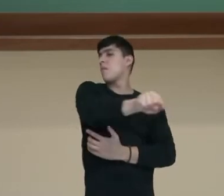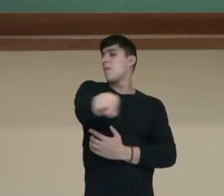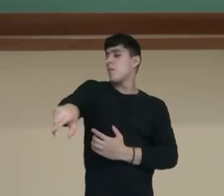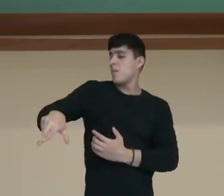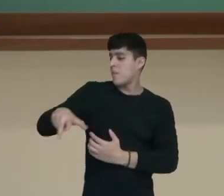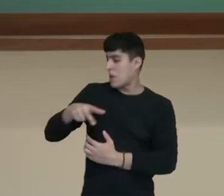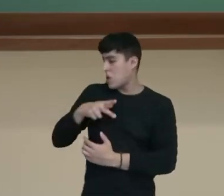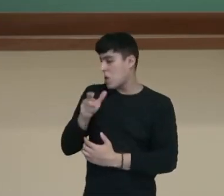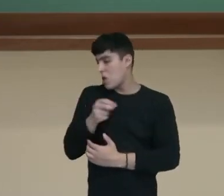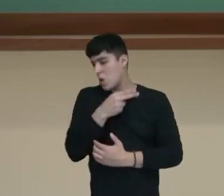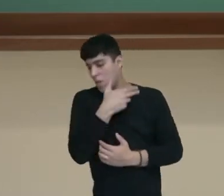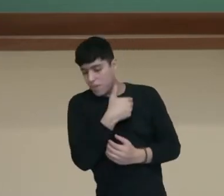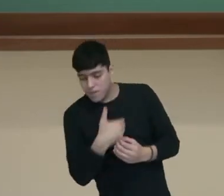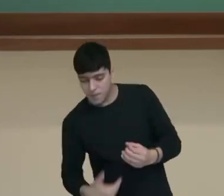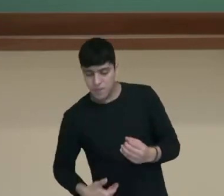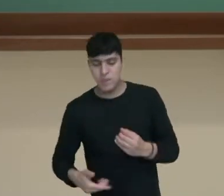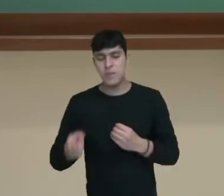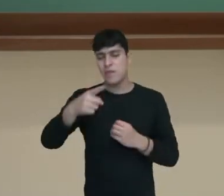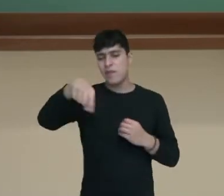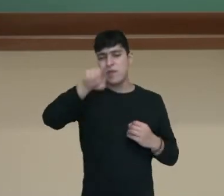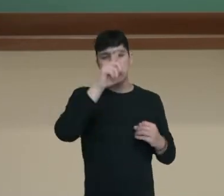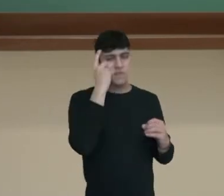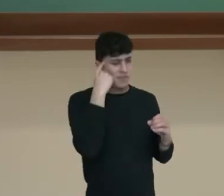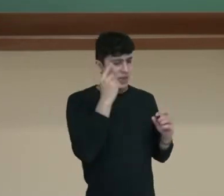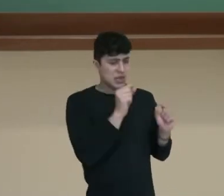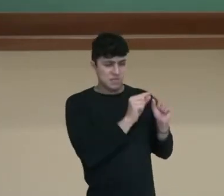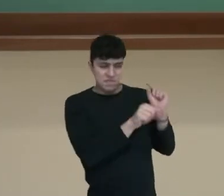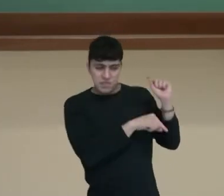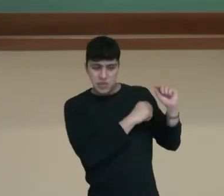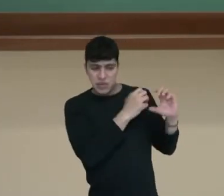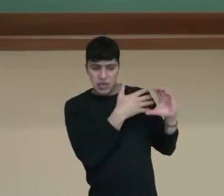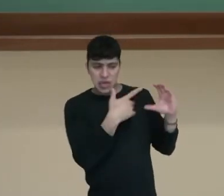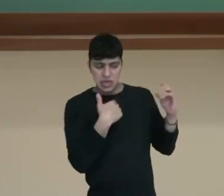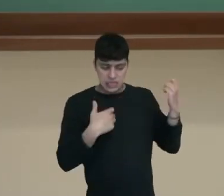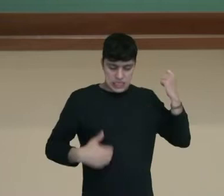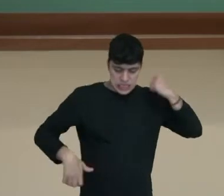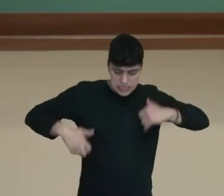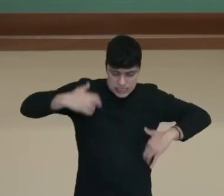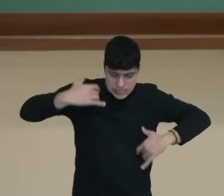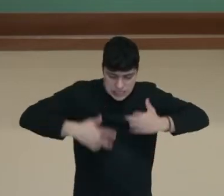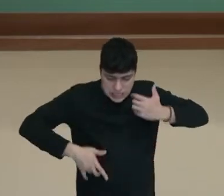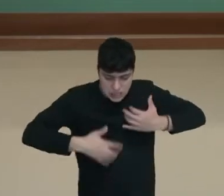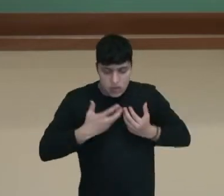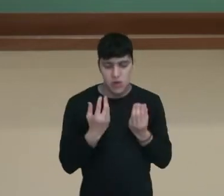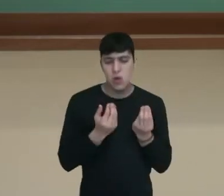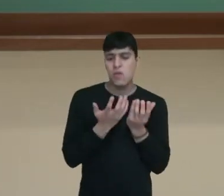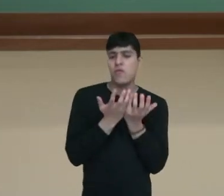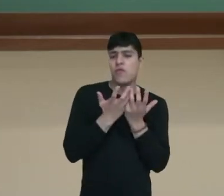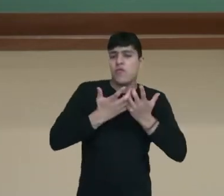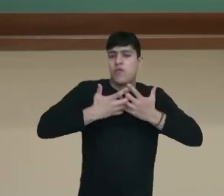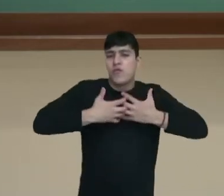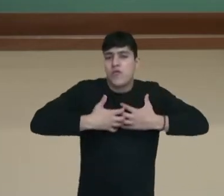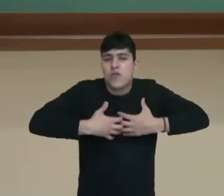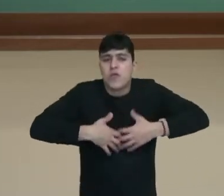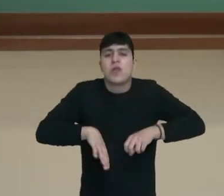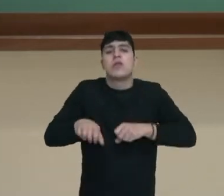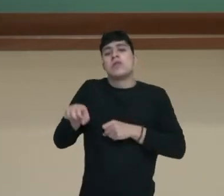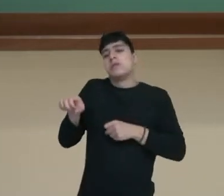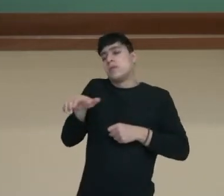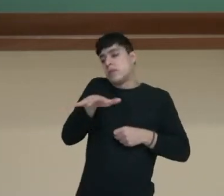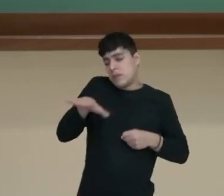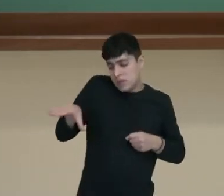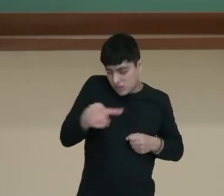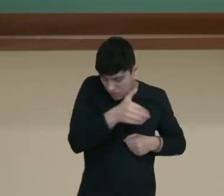Pense nas características, né, que a gente conversou aqui sobre como que funciona o espaço público, quem que